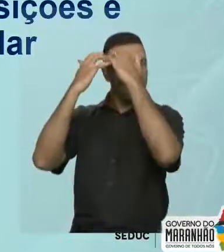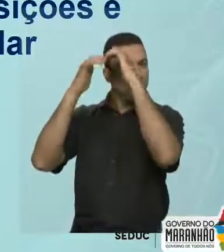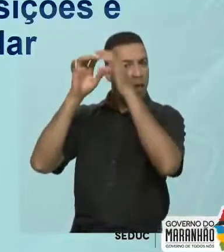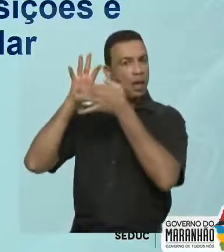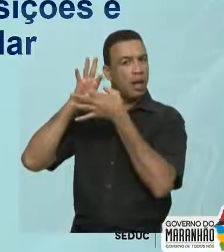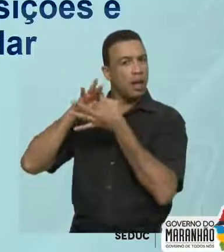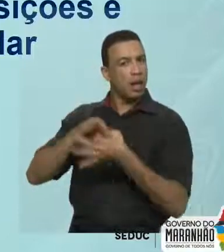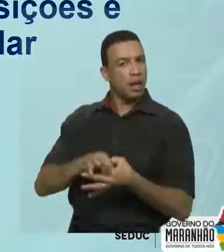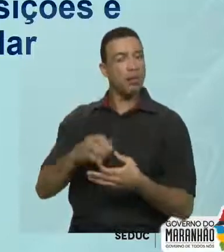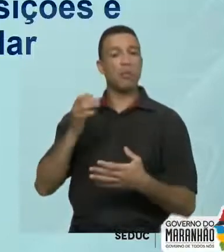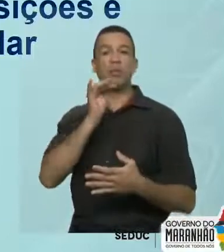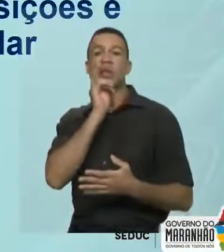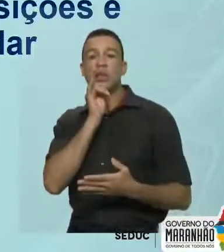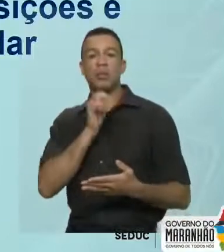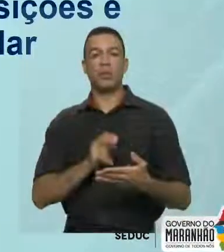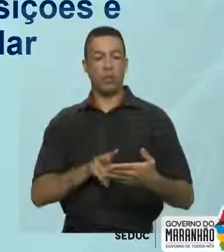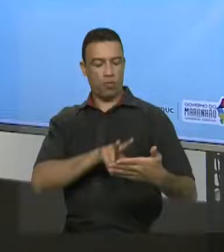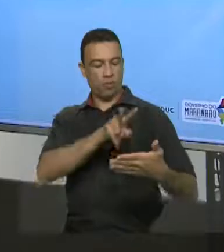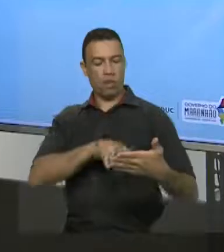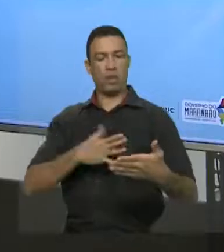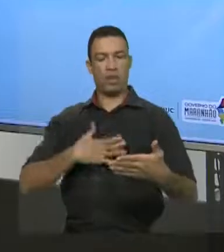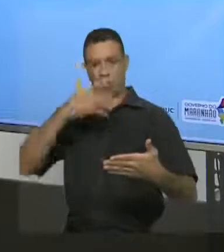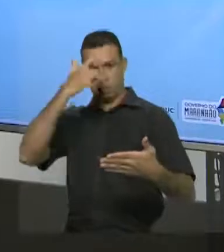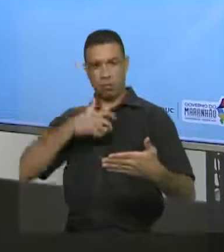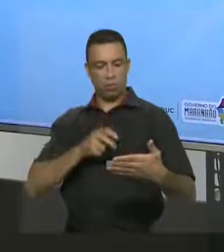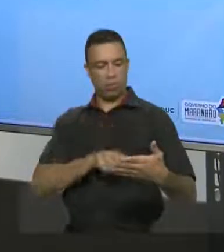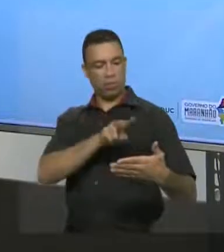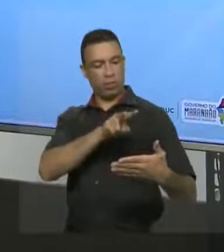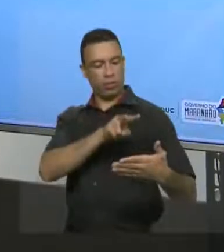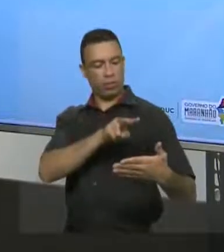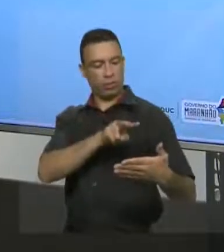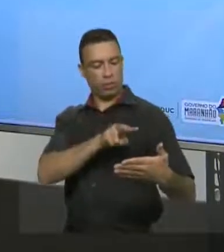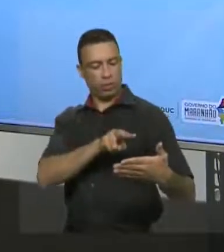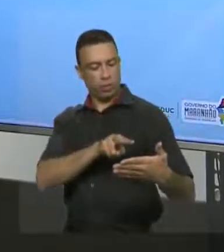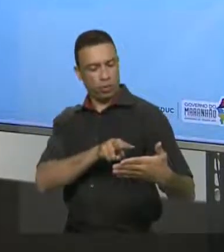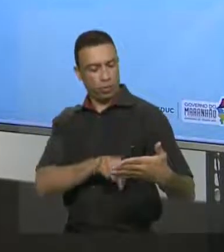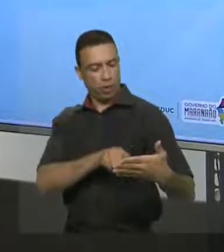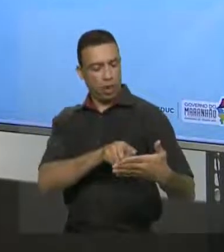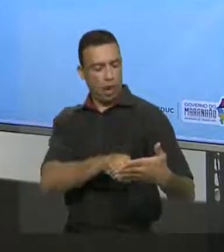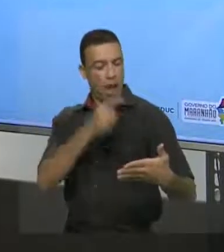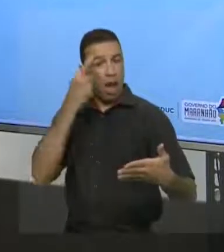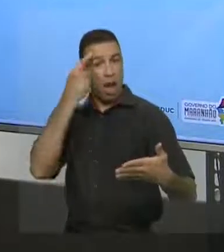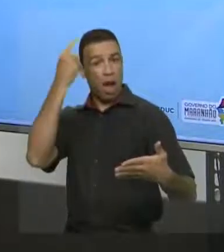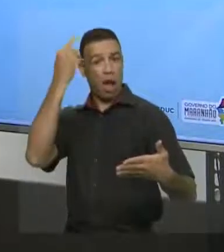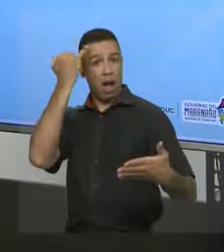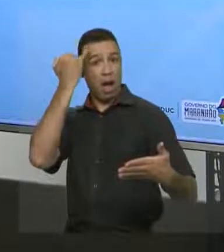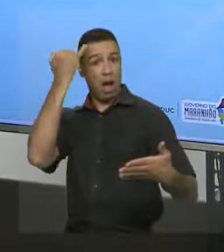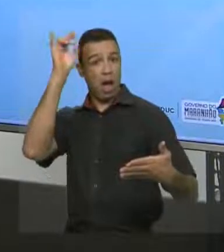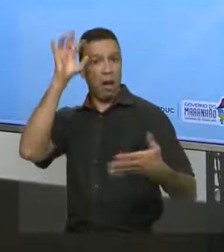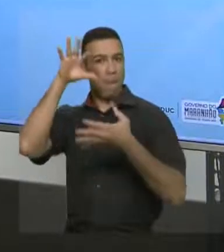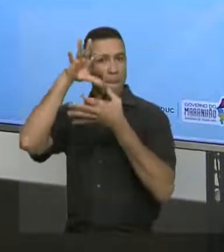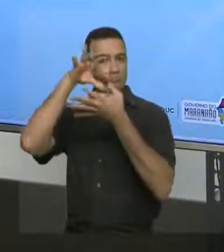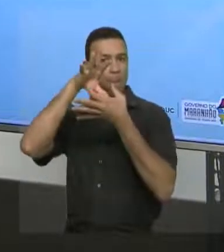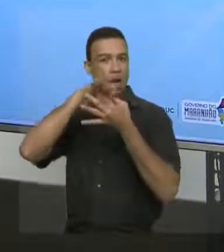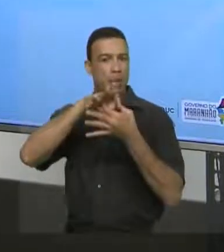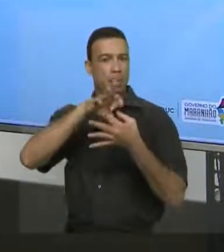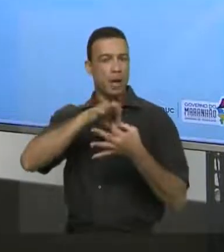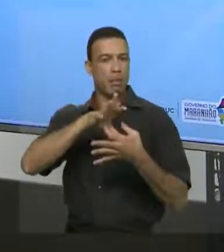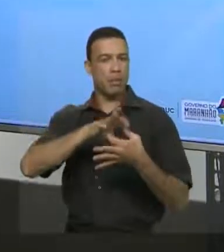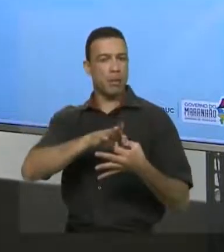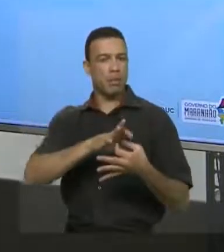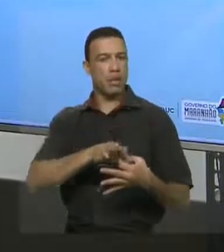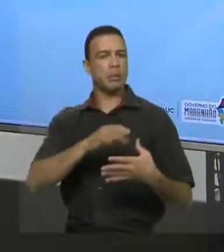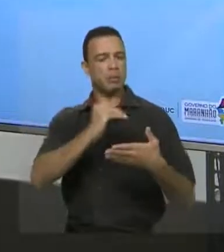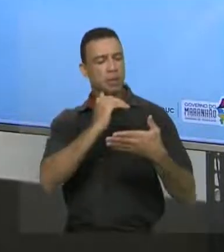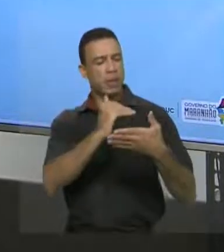vocês, precisa perceber que você tem uma... ideias que estão em progressão. Esses ideias estão avançando,